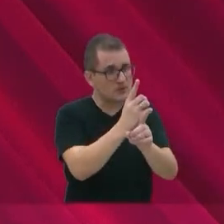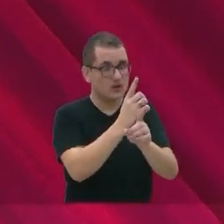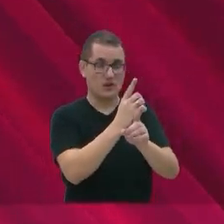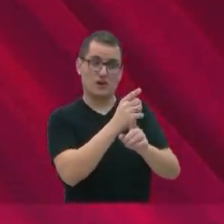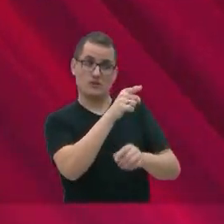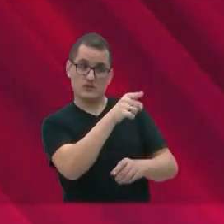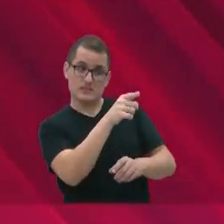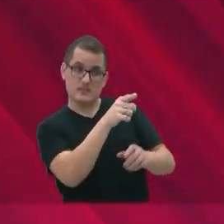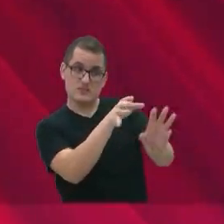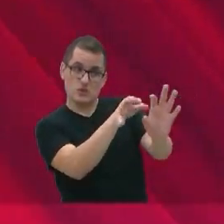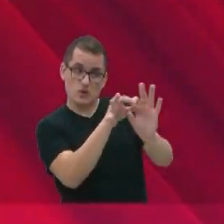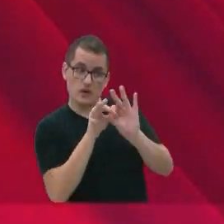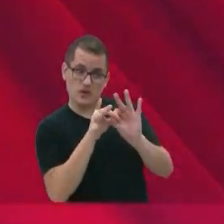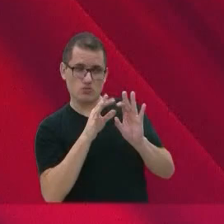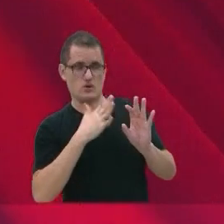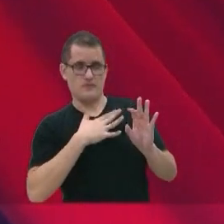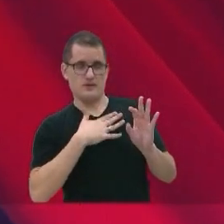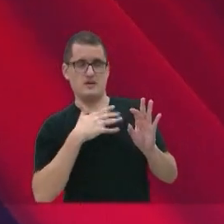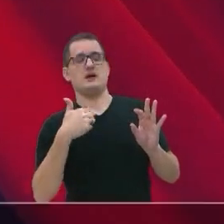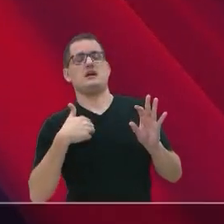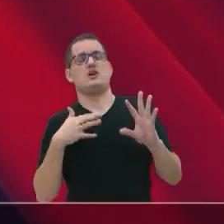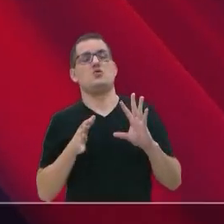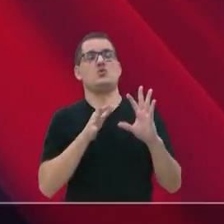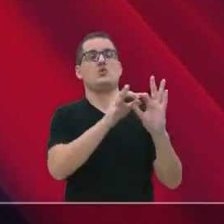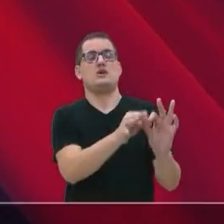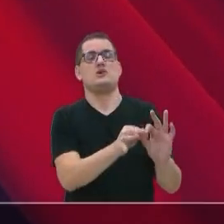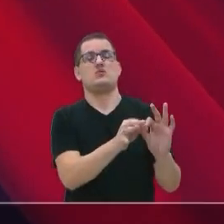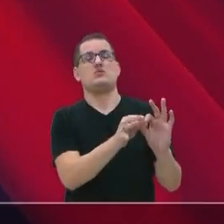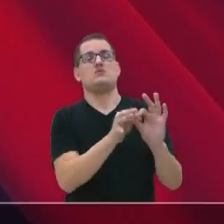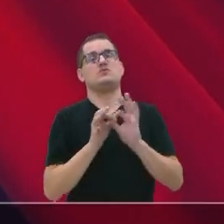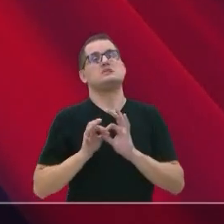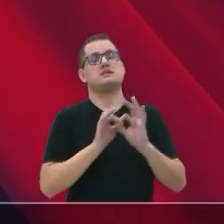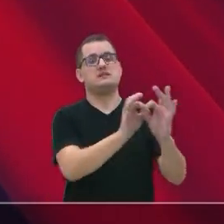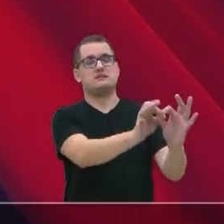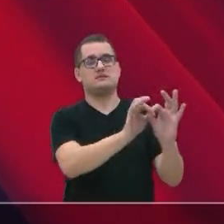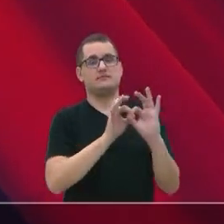eu vou permanecer em vós.